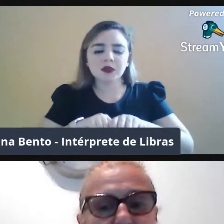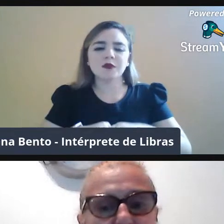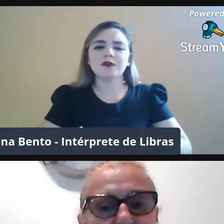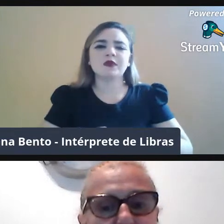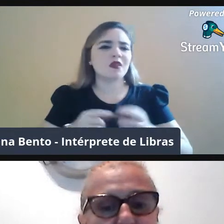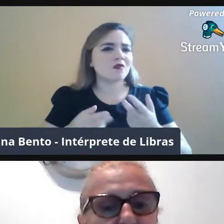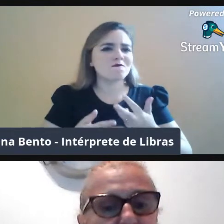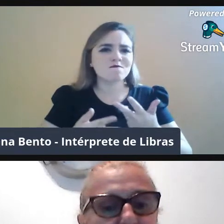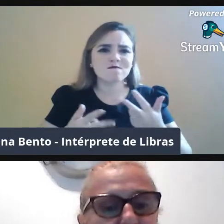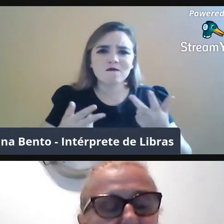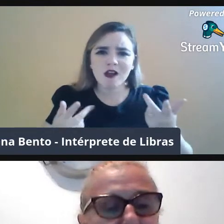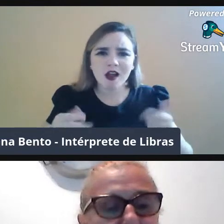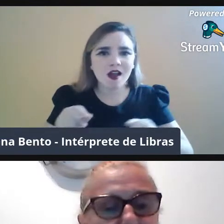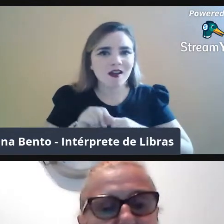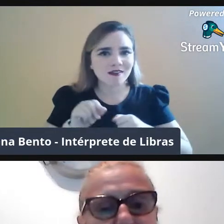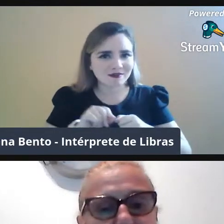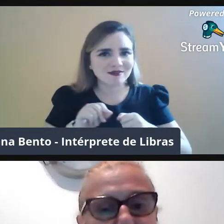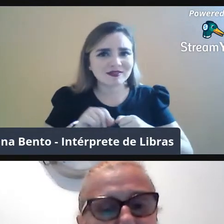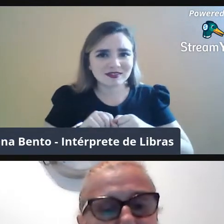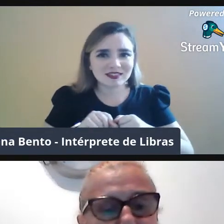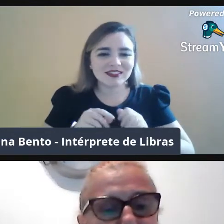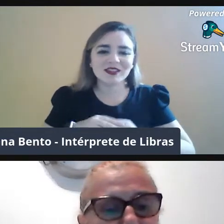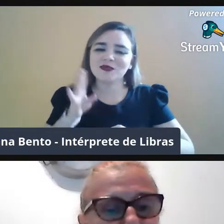Ele fez essa instalação com